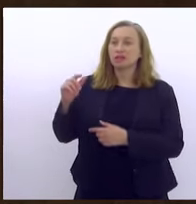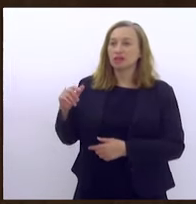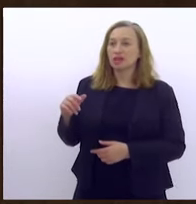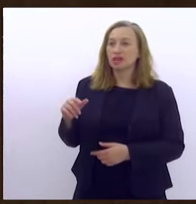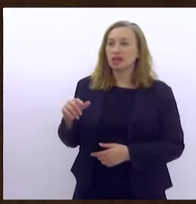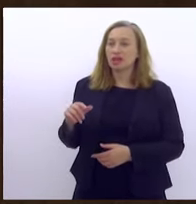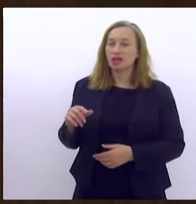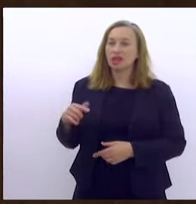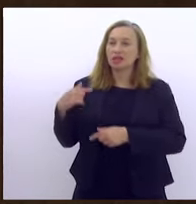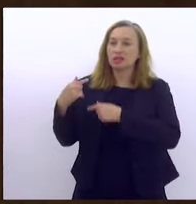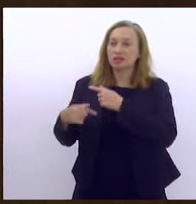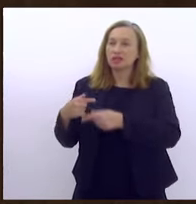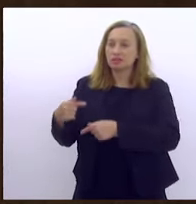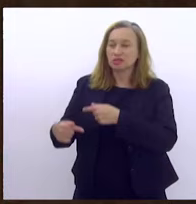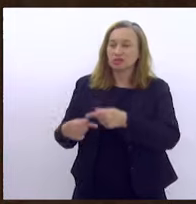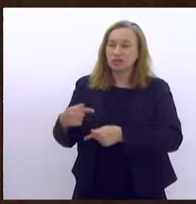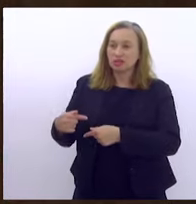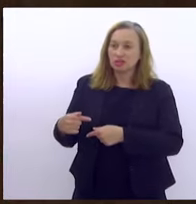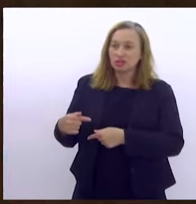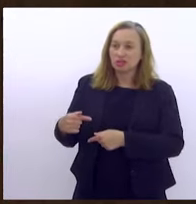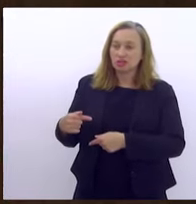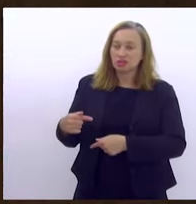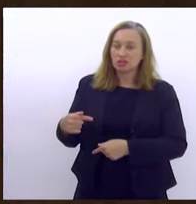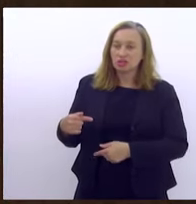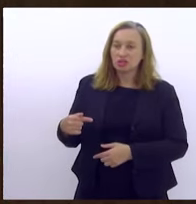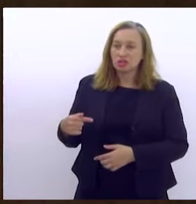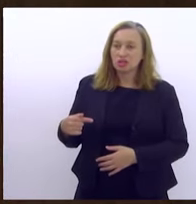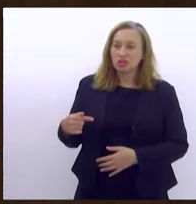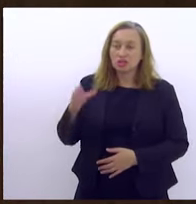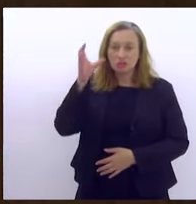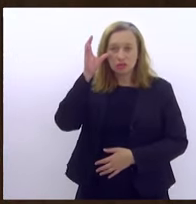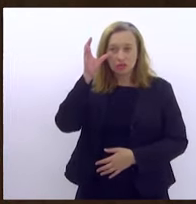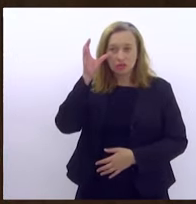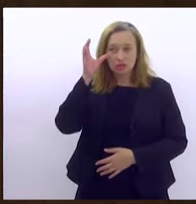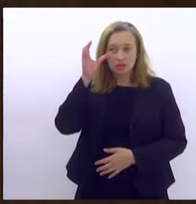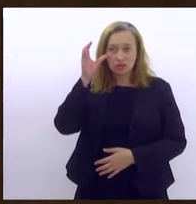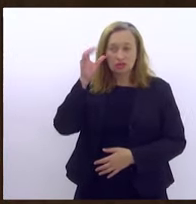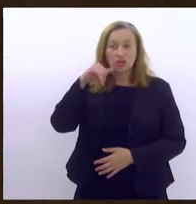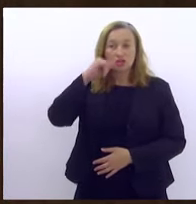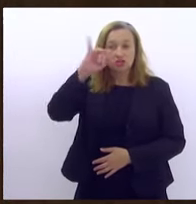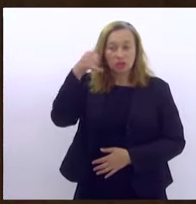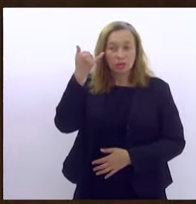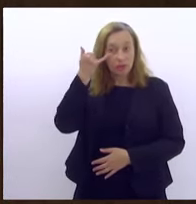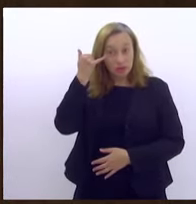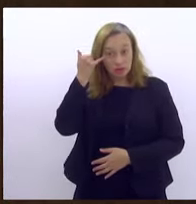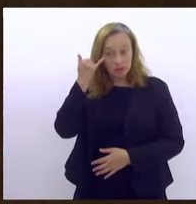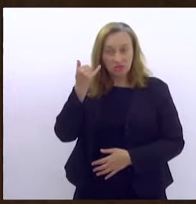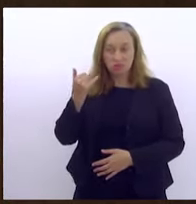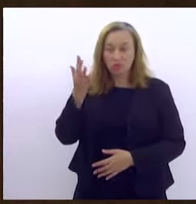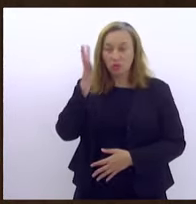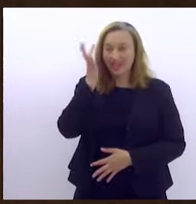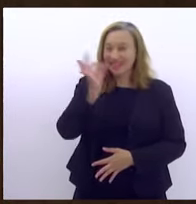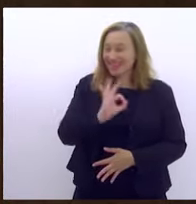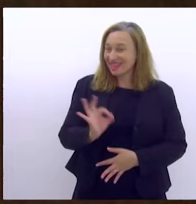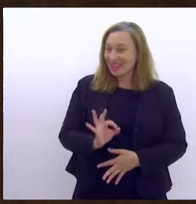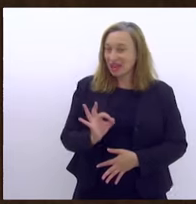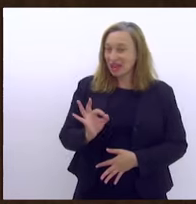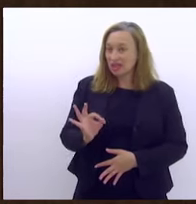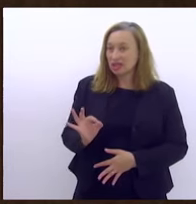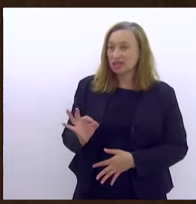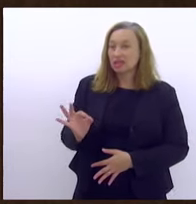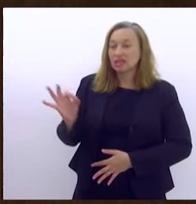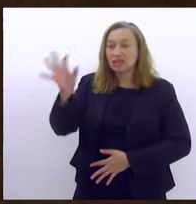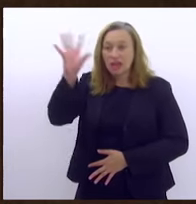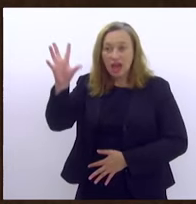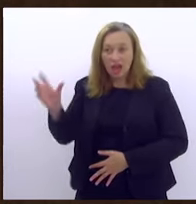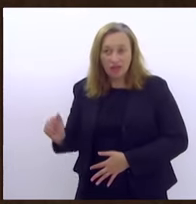japonês, que não conhece nada de matriz africana, né? Conhecem muito de budismo, mas muito pouco